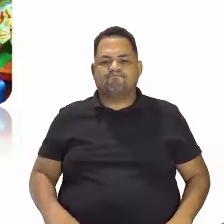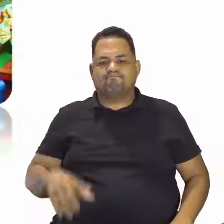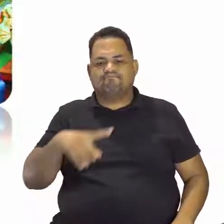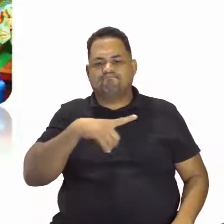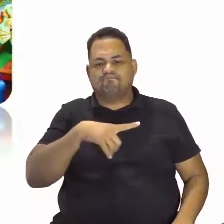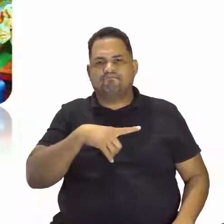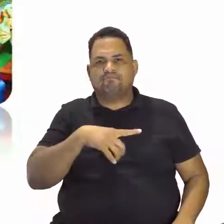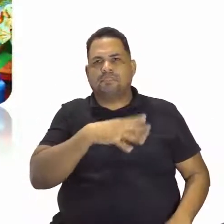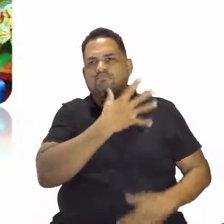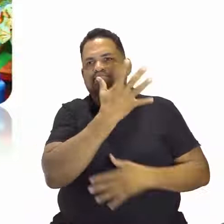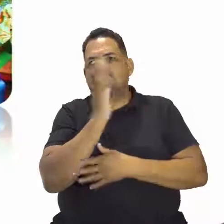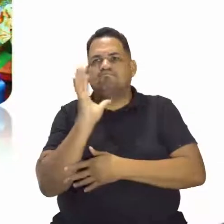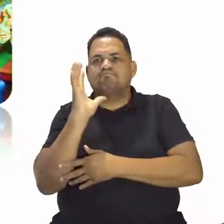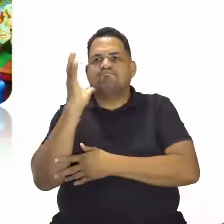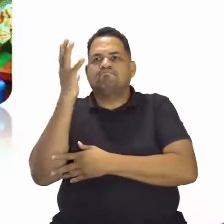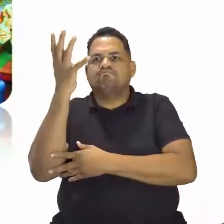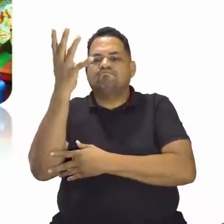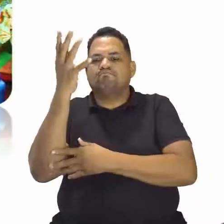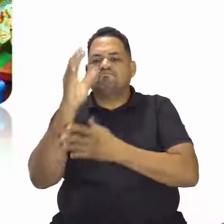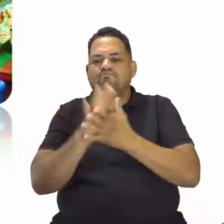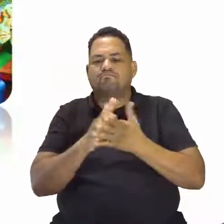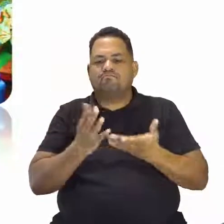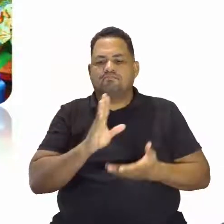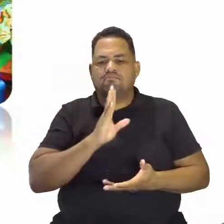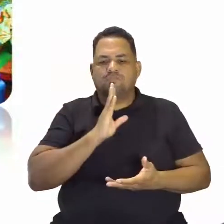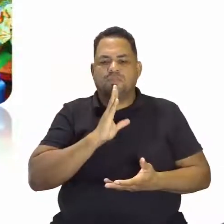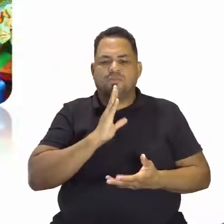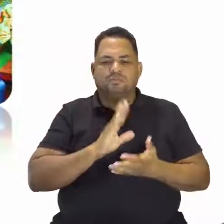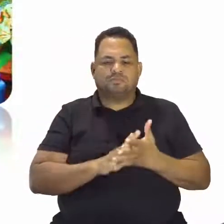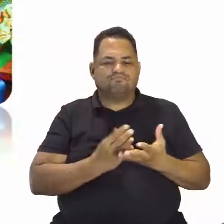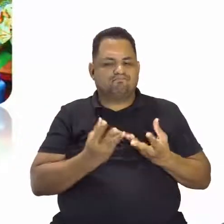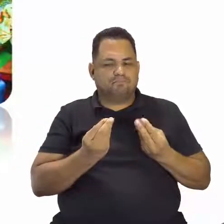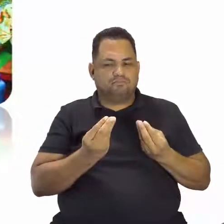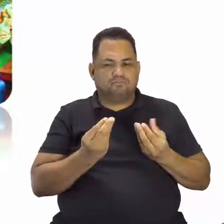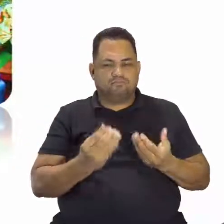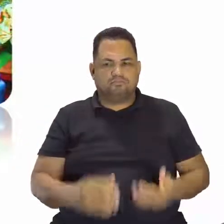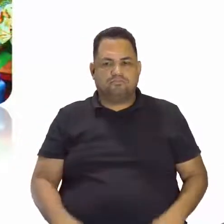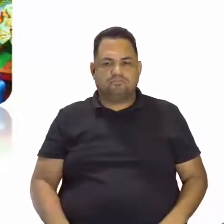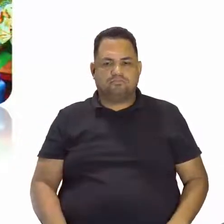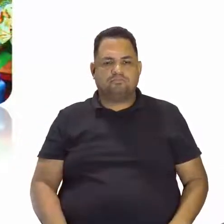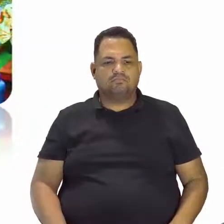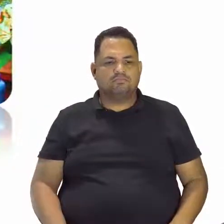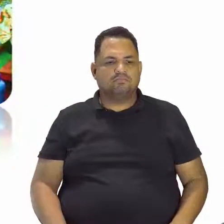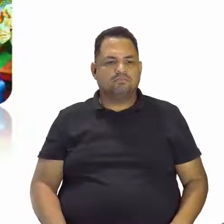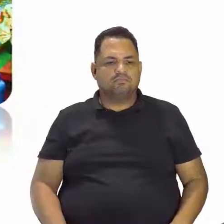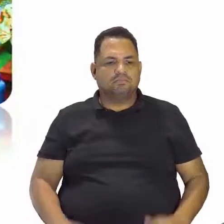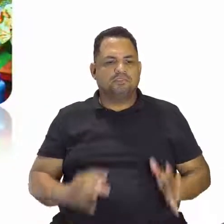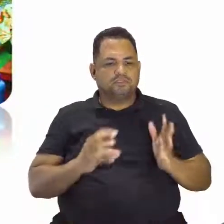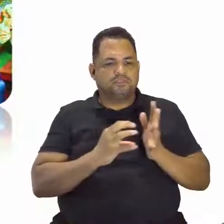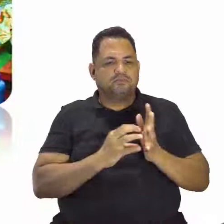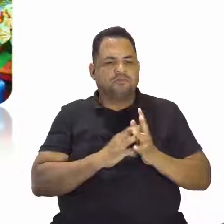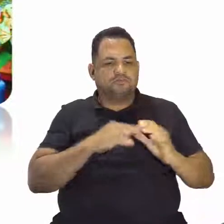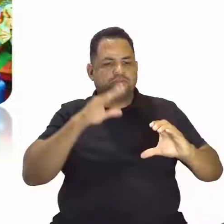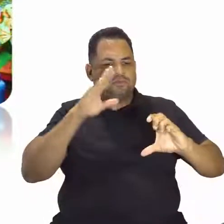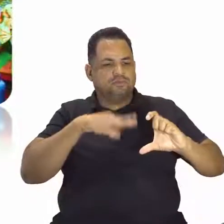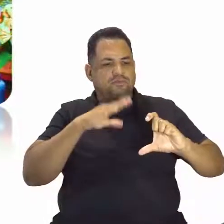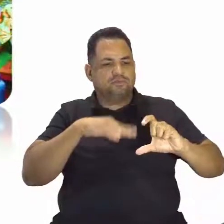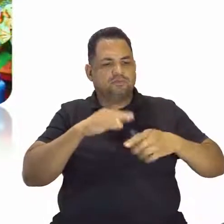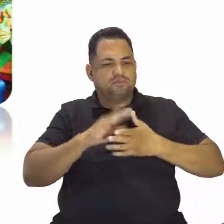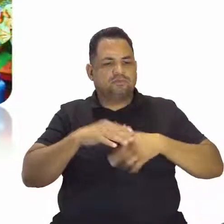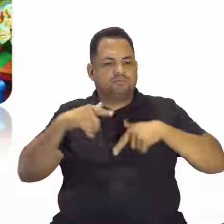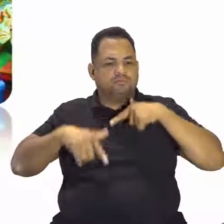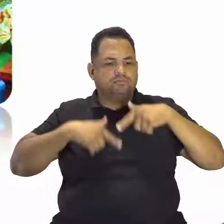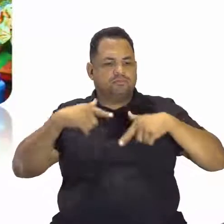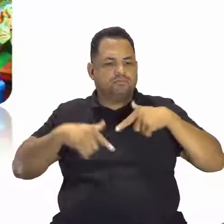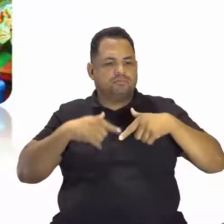tempo. É muito conhecimento, gente. Símbolos e mitos, produção de